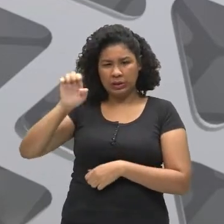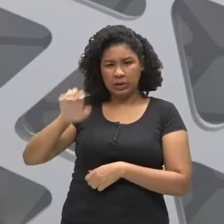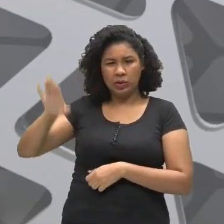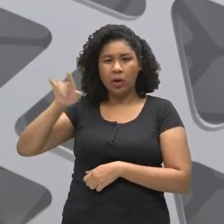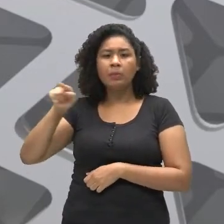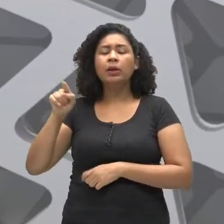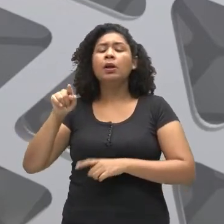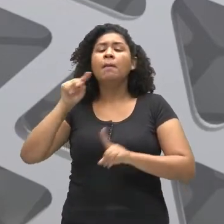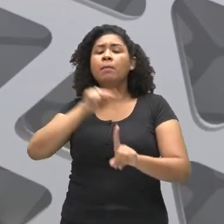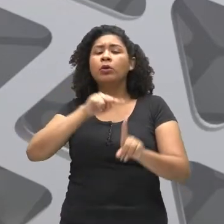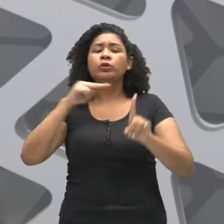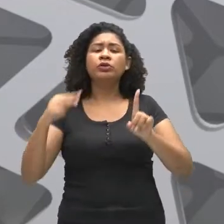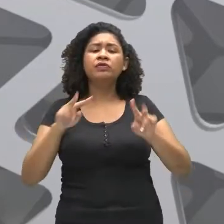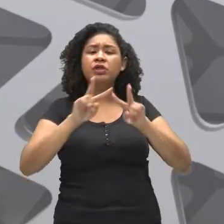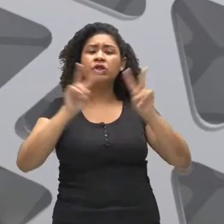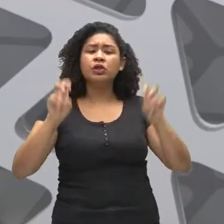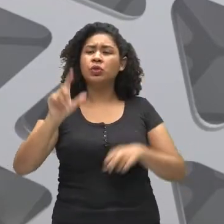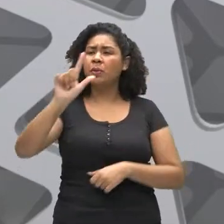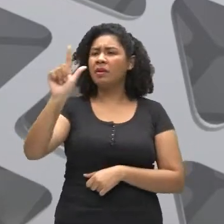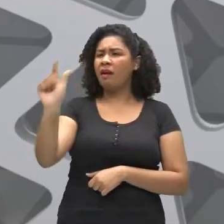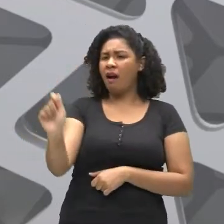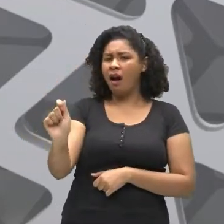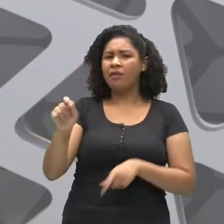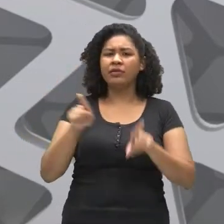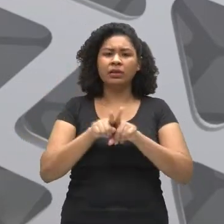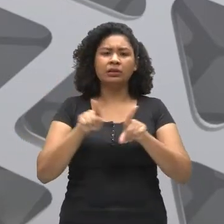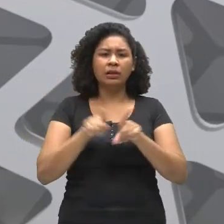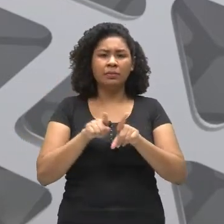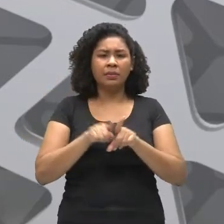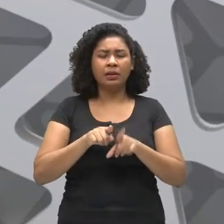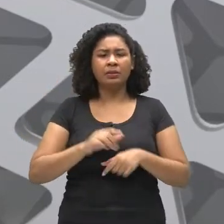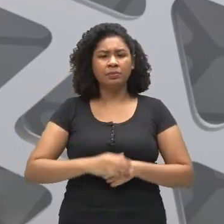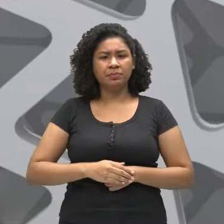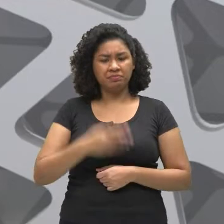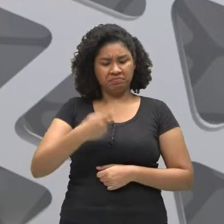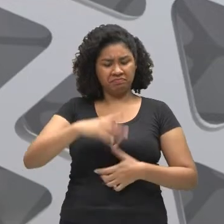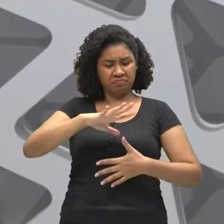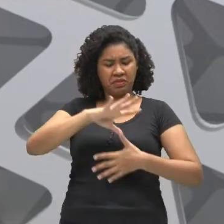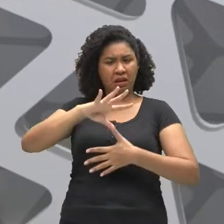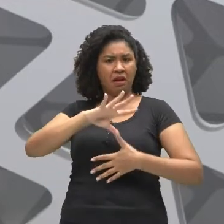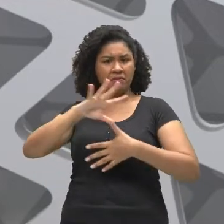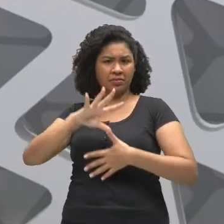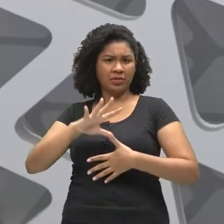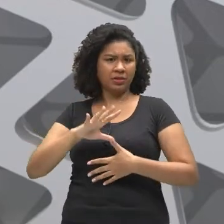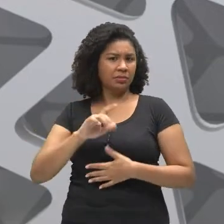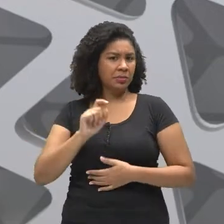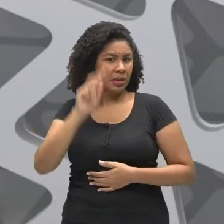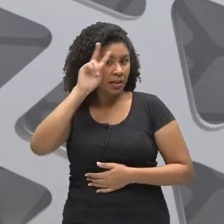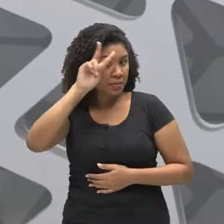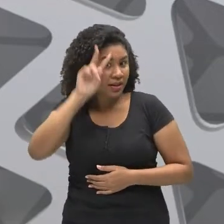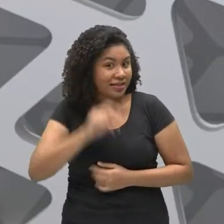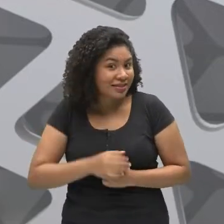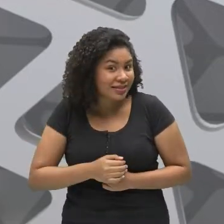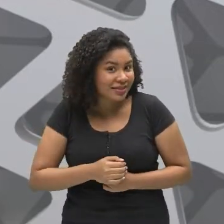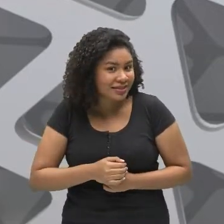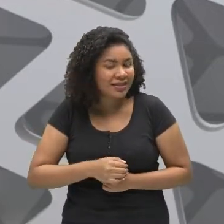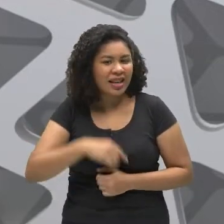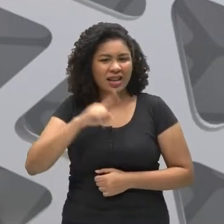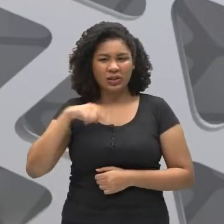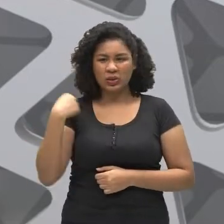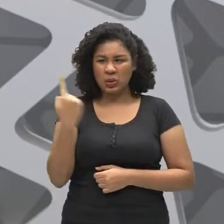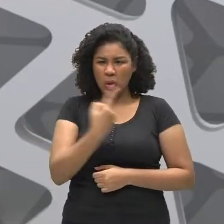as populações do continente africano e sobre a população do continente americano? Estão lembrados? Éramos